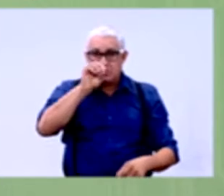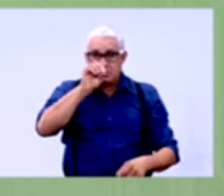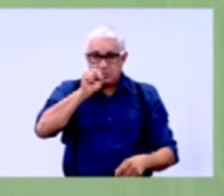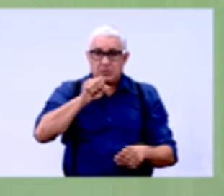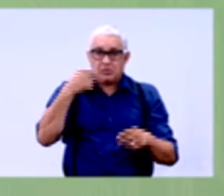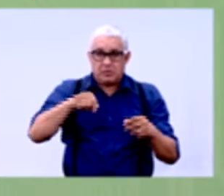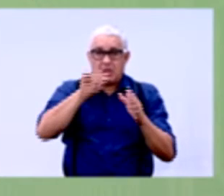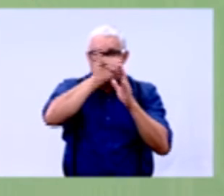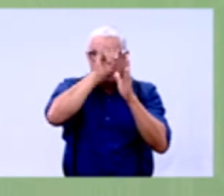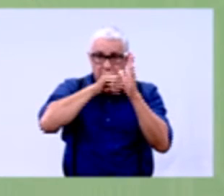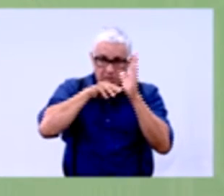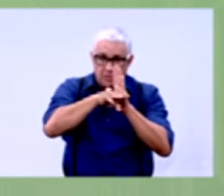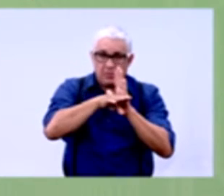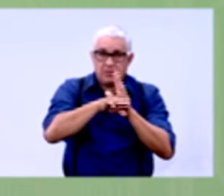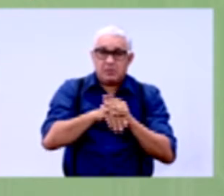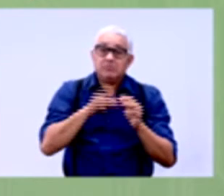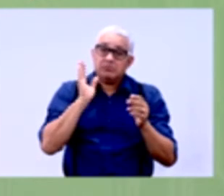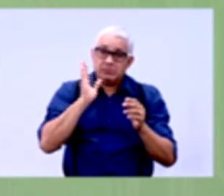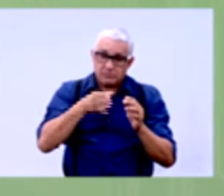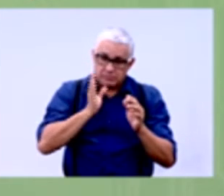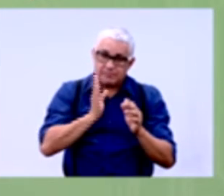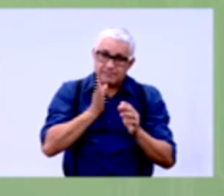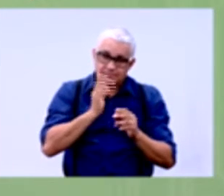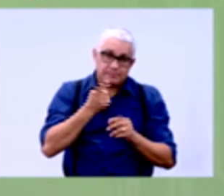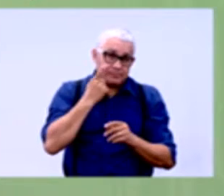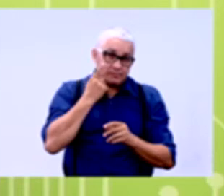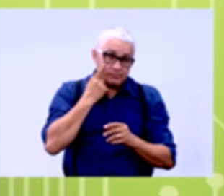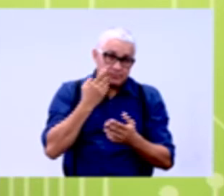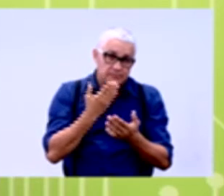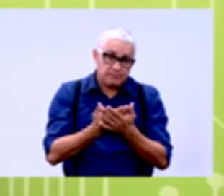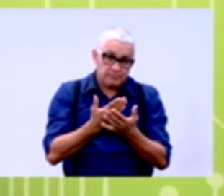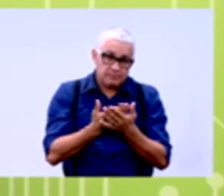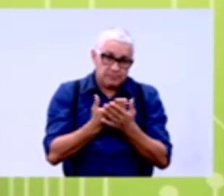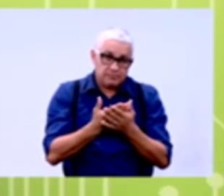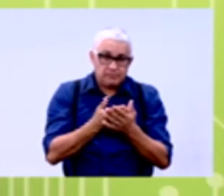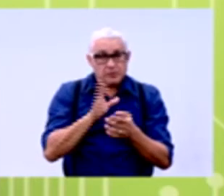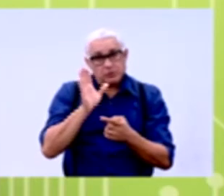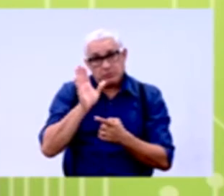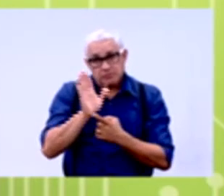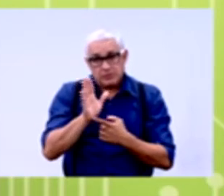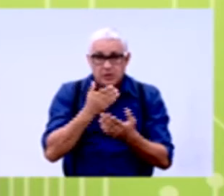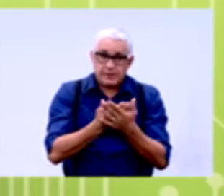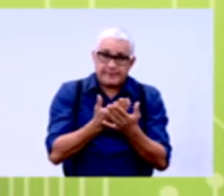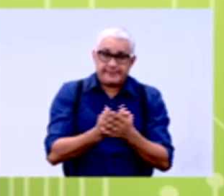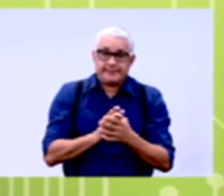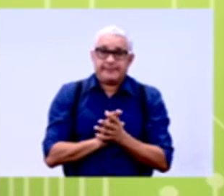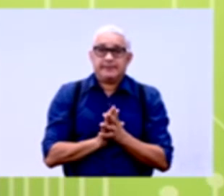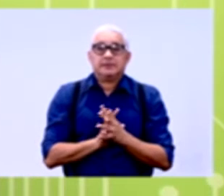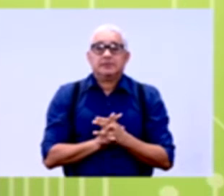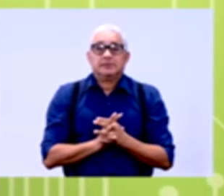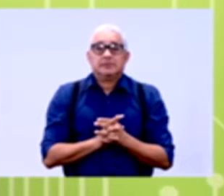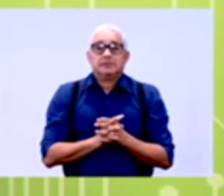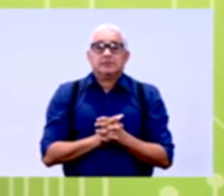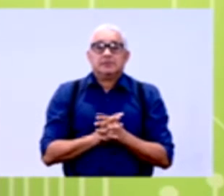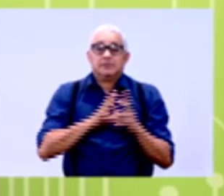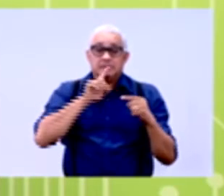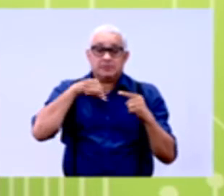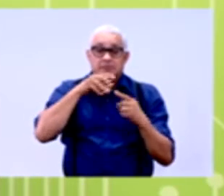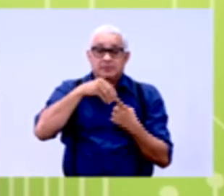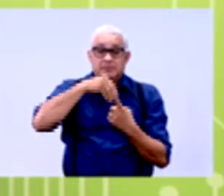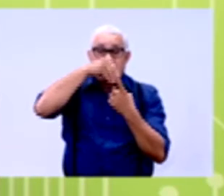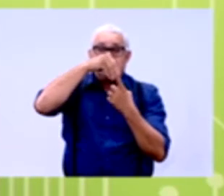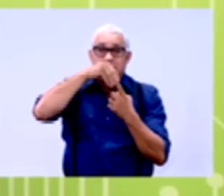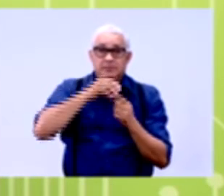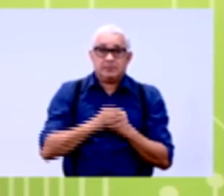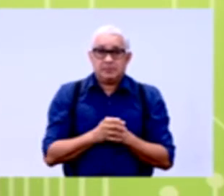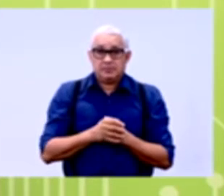implementados. Então a gente já tinha visto isso aí durante a nossa apresentação, durante a nossa aula, que o objetivo